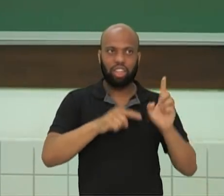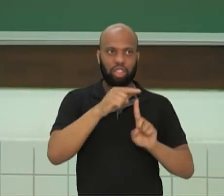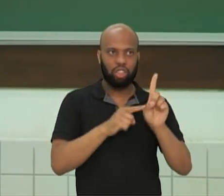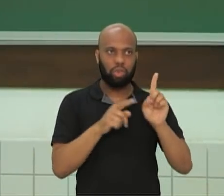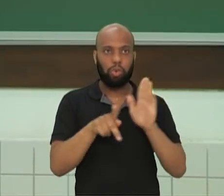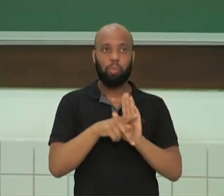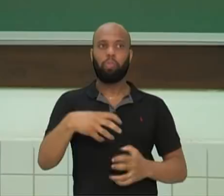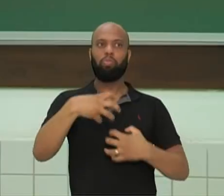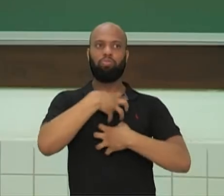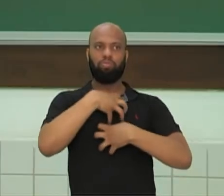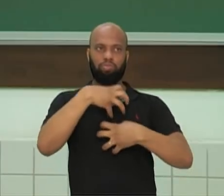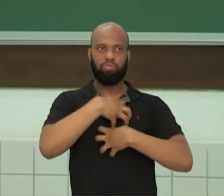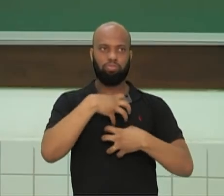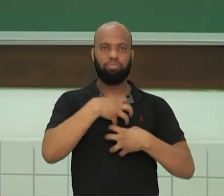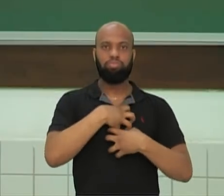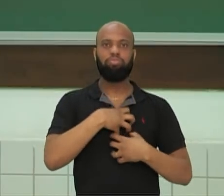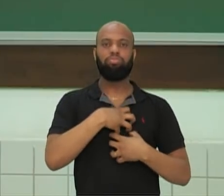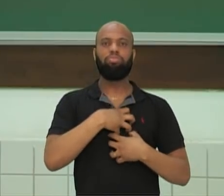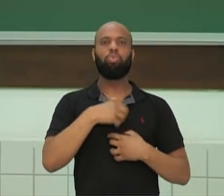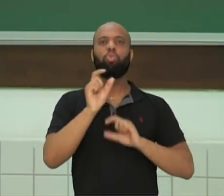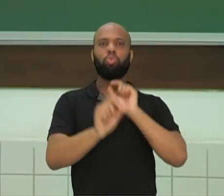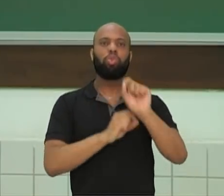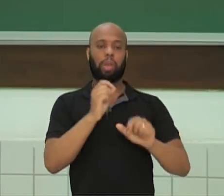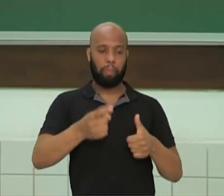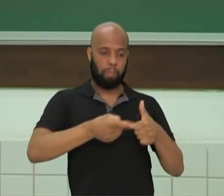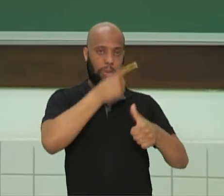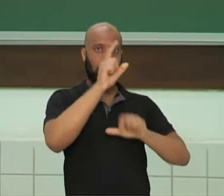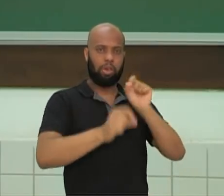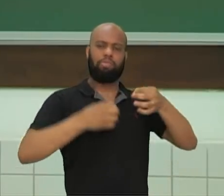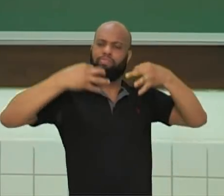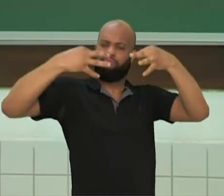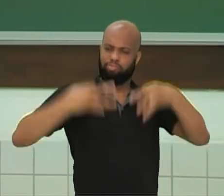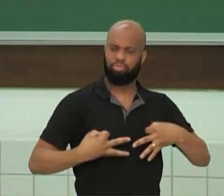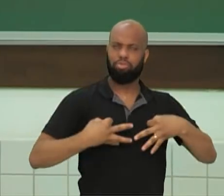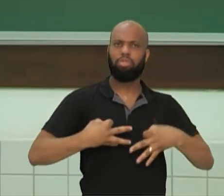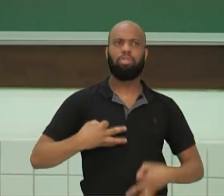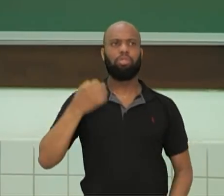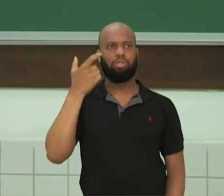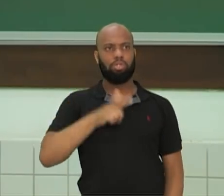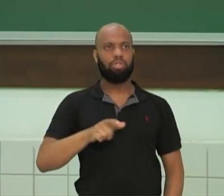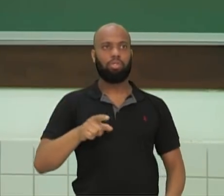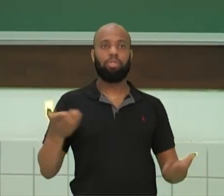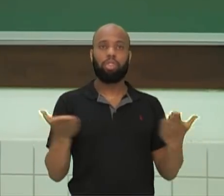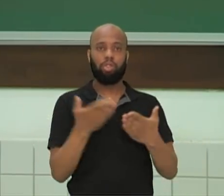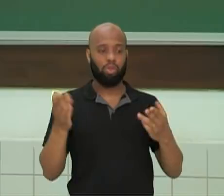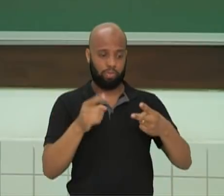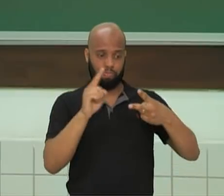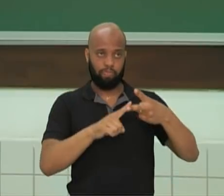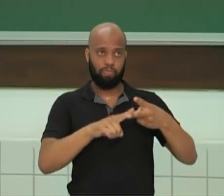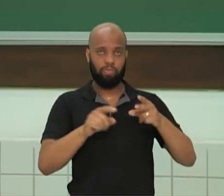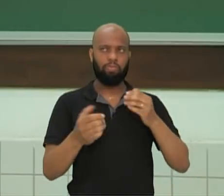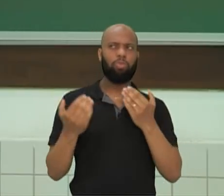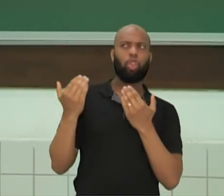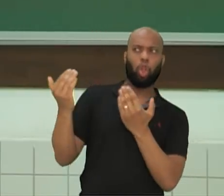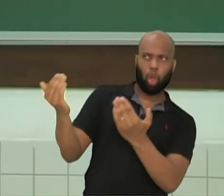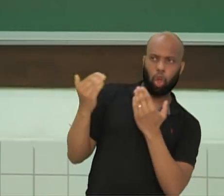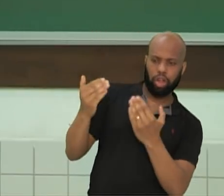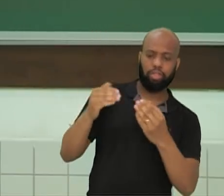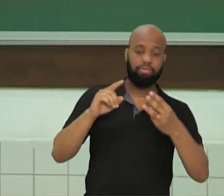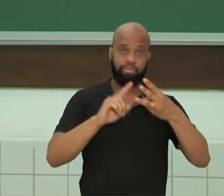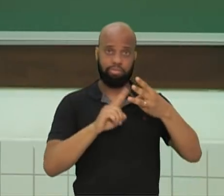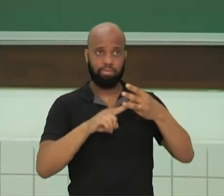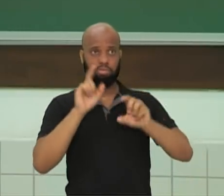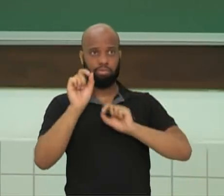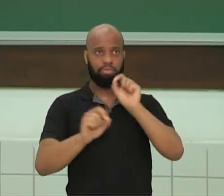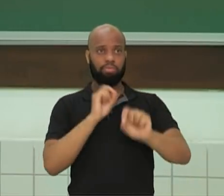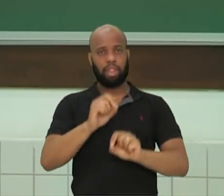imperativo. Veja, o modo indicativo é a certeza, o modo subjuntivo fica aí na dúvida e